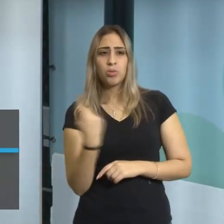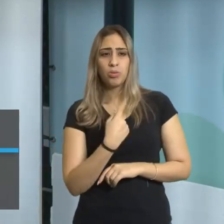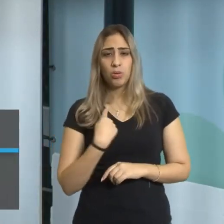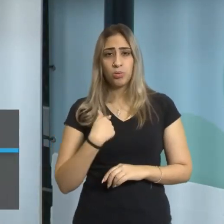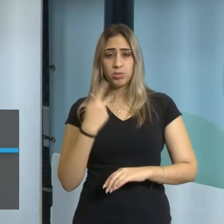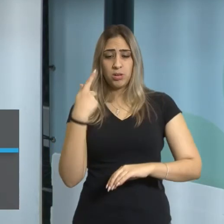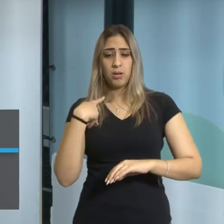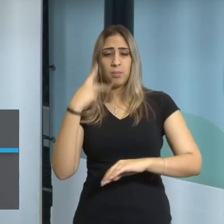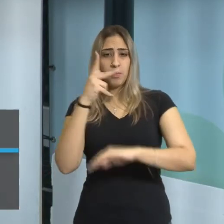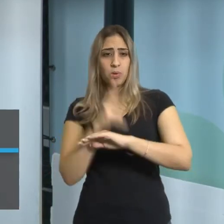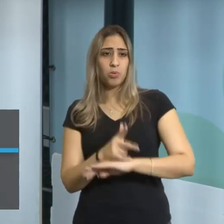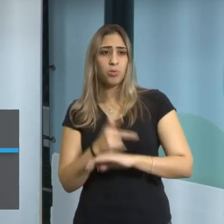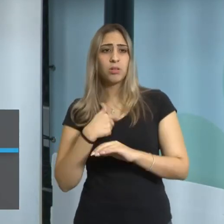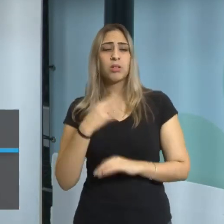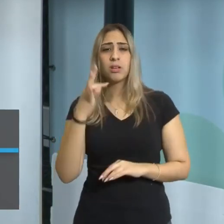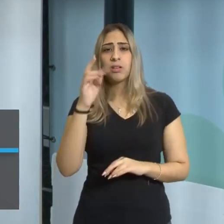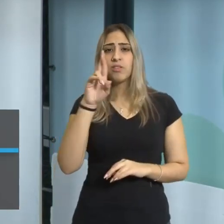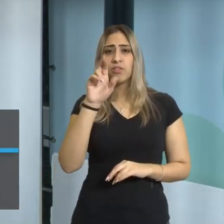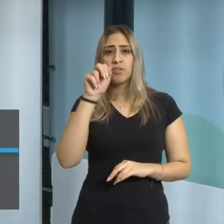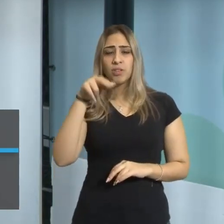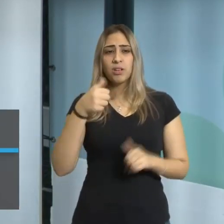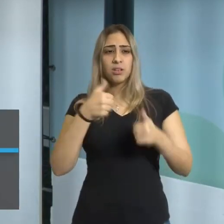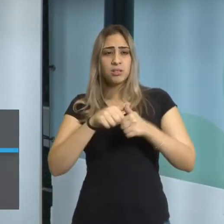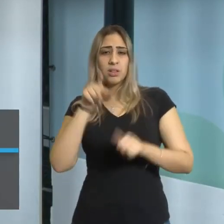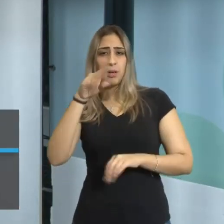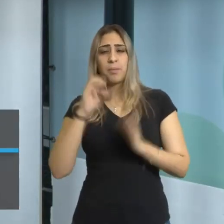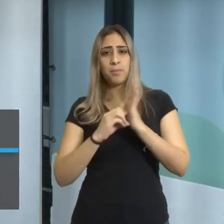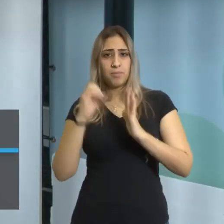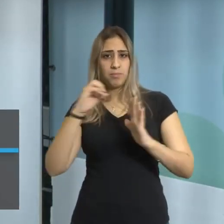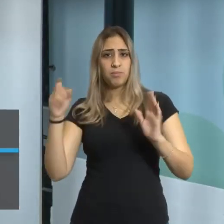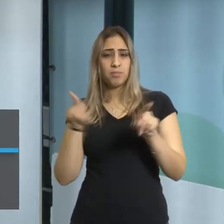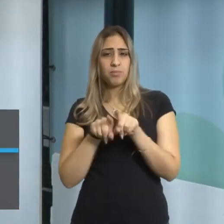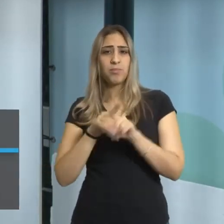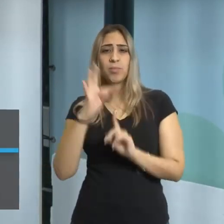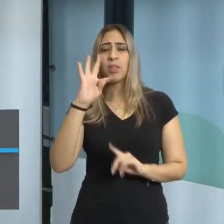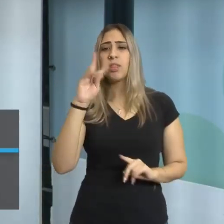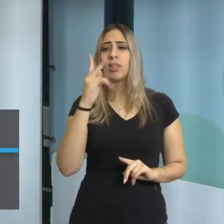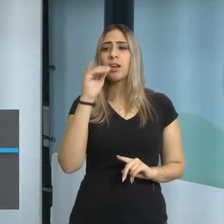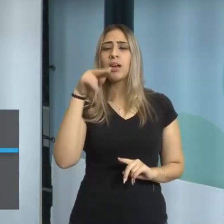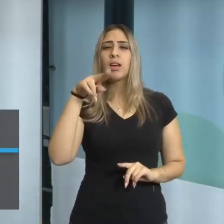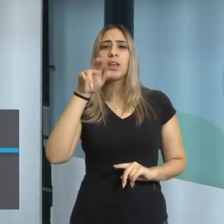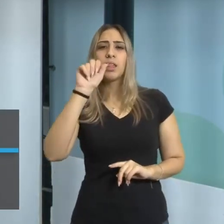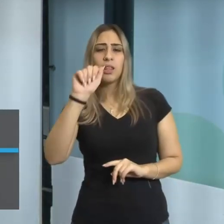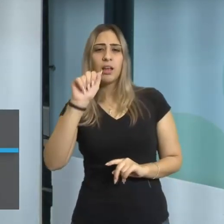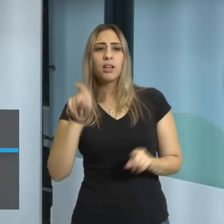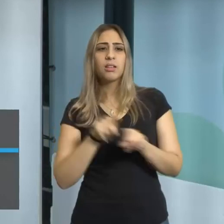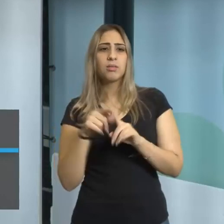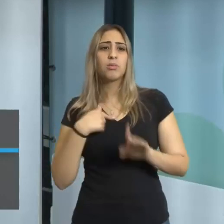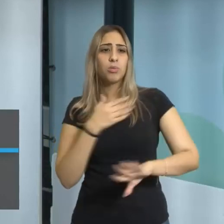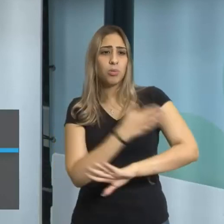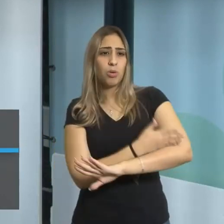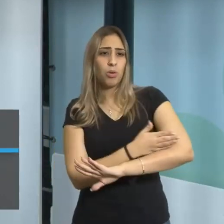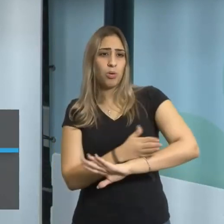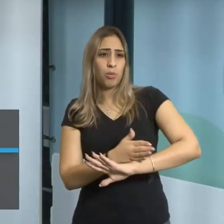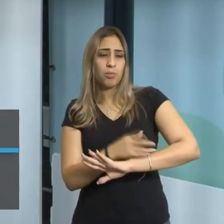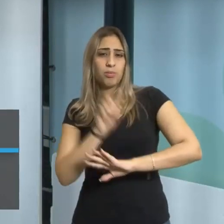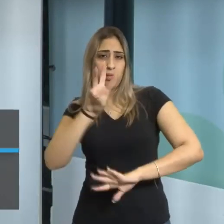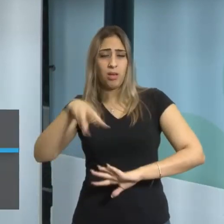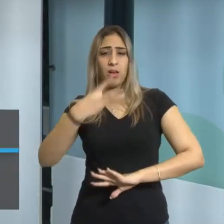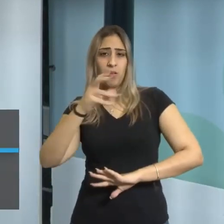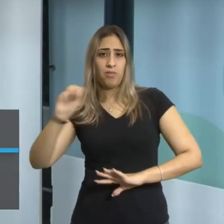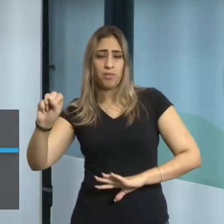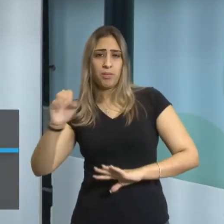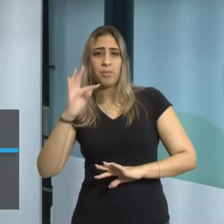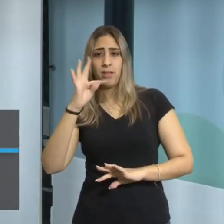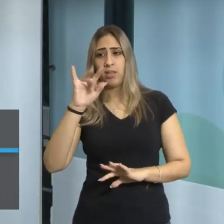produtora Karin a Fran que está lá nas mídias a Tainá que me acompanha Acho que desde o começo aqui na Efapi